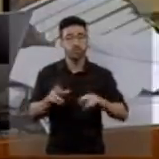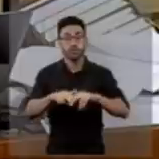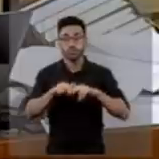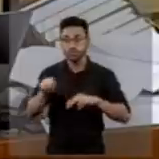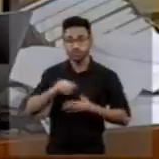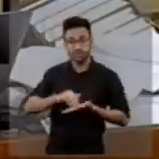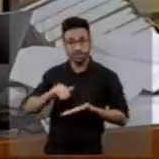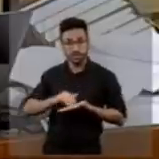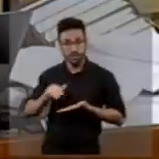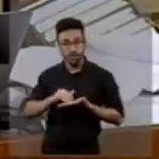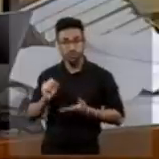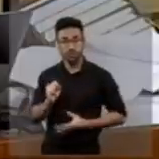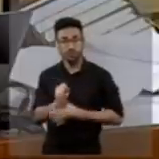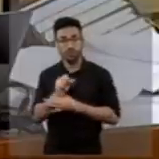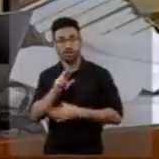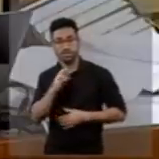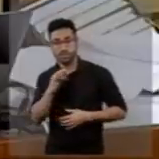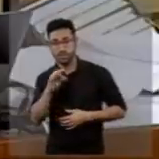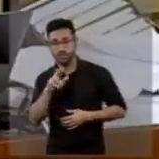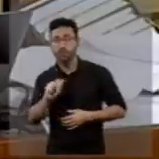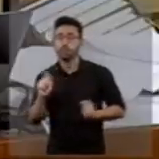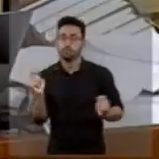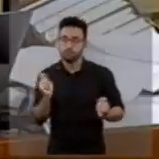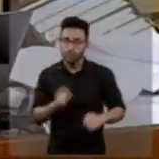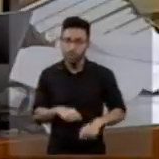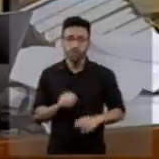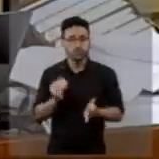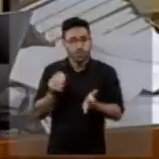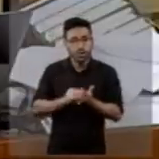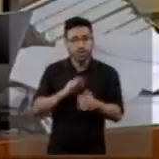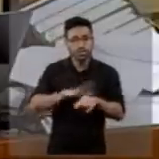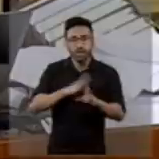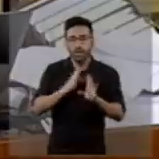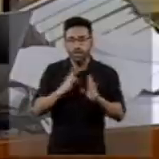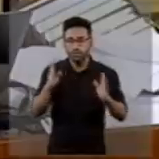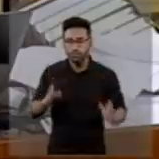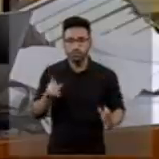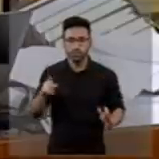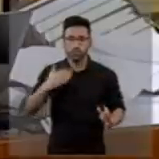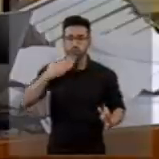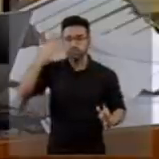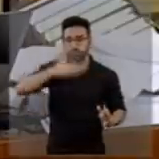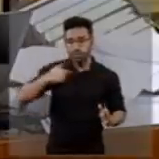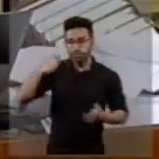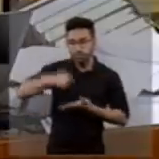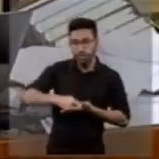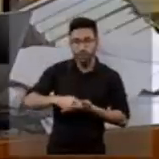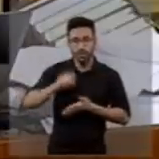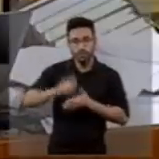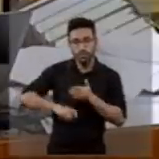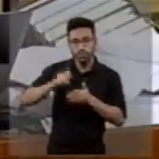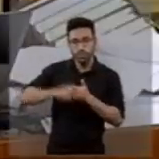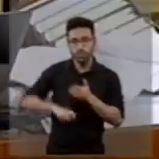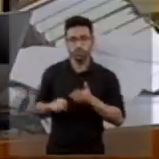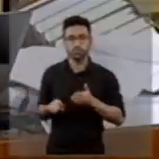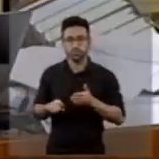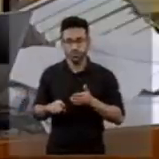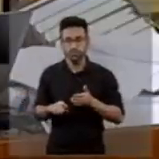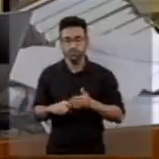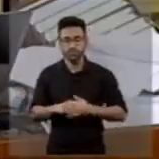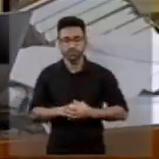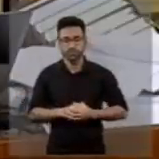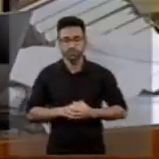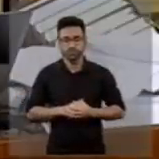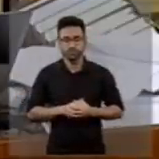Receita Federal, diz o parágrafo 1º, poderá estabelecer a periodicidade e a forma de comprovação do pagamento dos tributos e contribuições